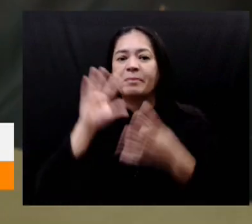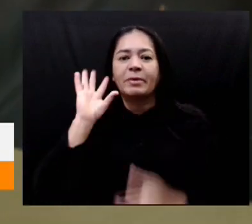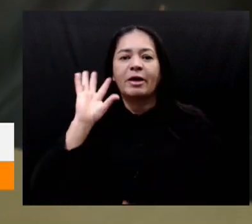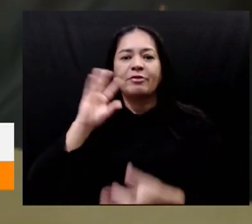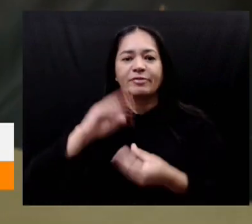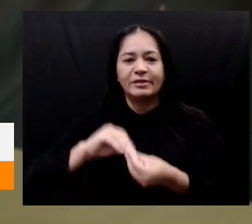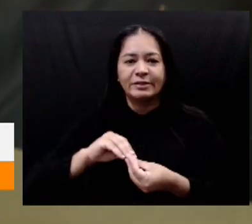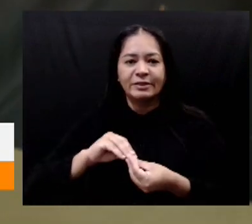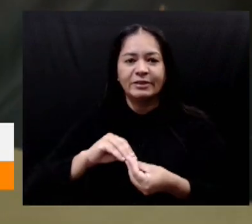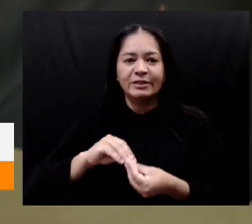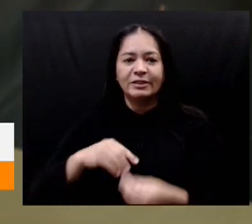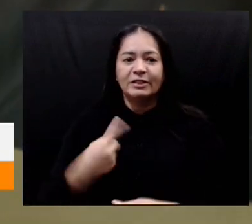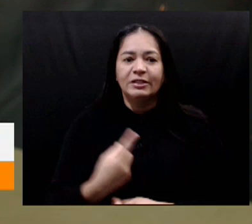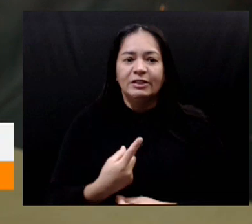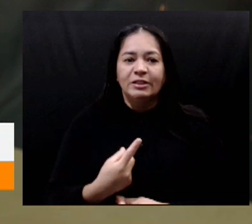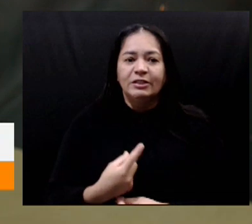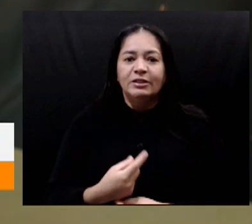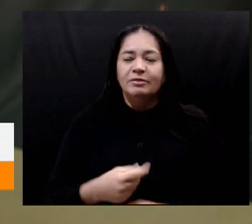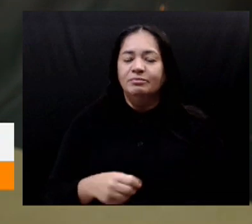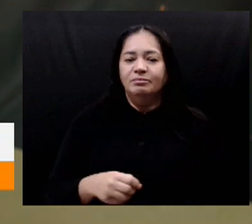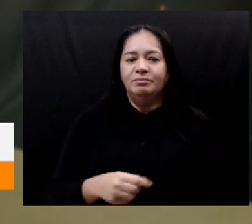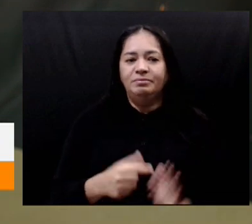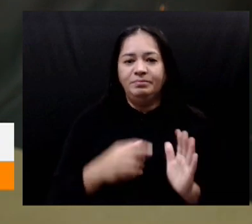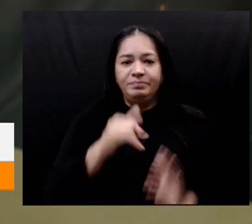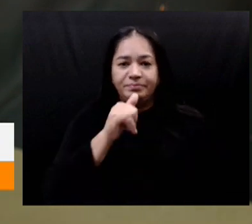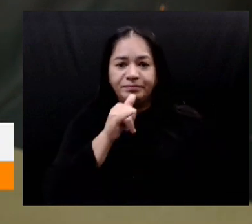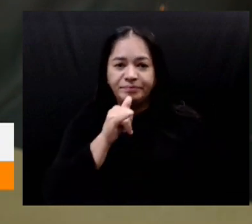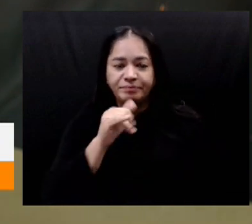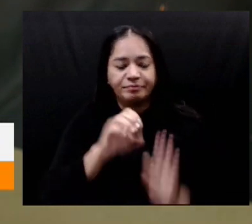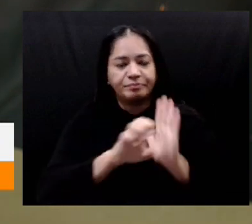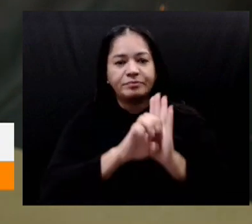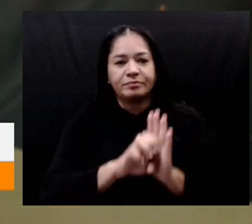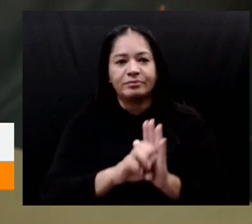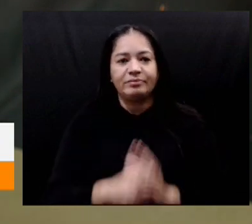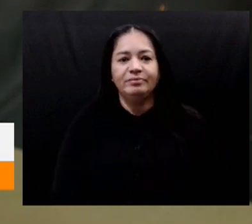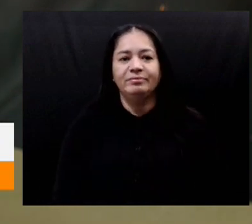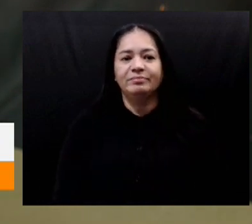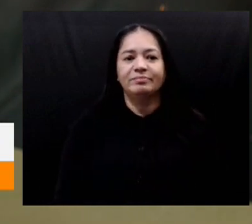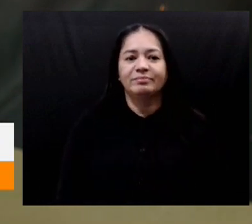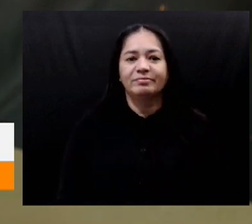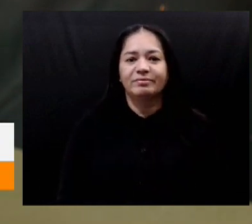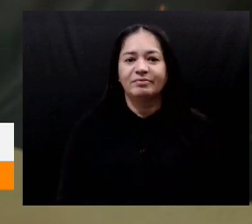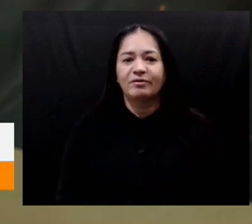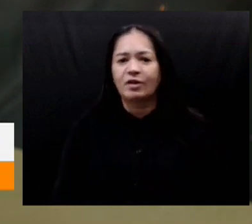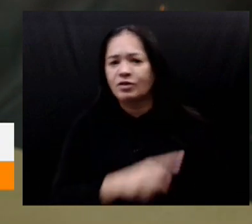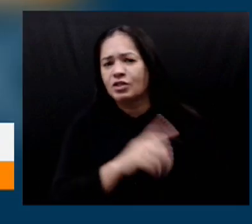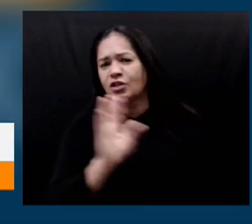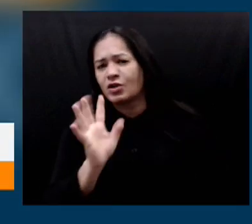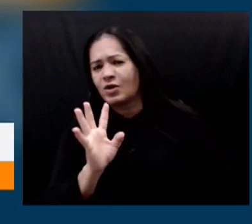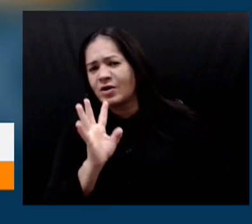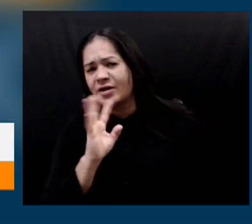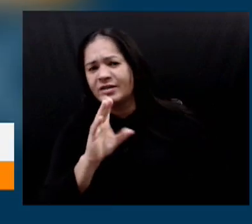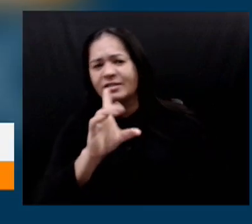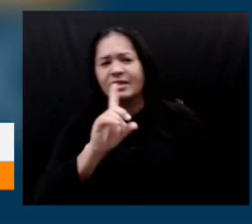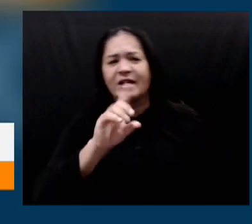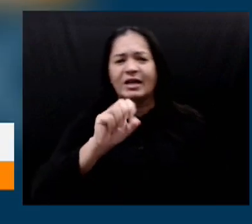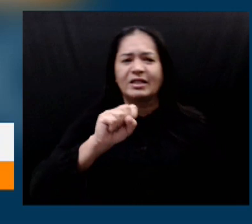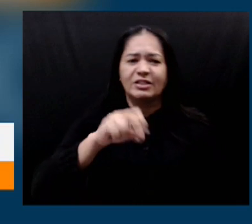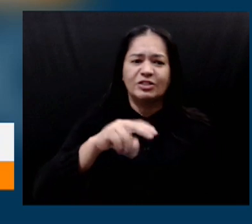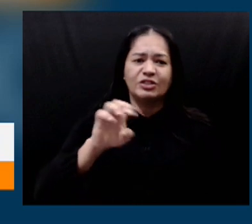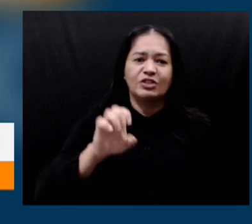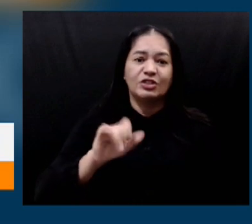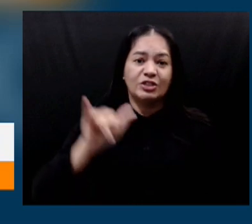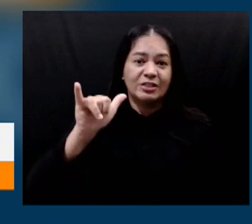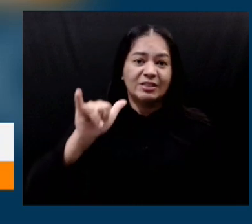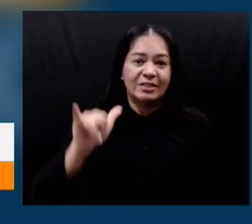essa nossa ilustração para você, eu trago o Walt Disney. Né? Todo mundo conhece o Walt Disney, conhece, e sabe que, olha, o primeiro